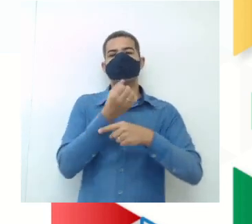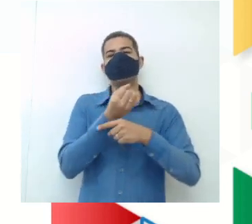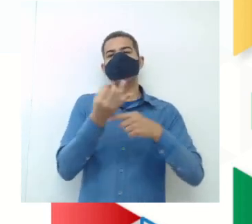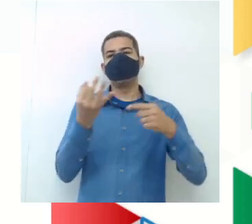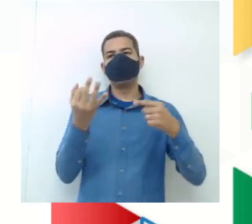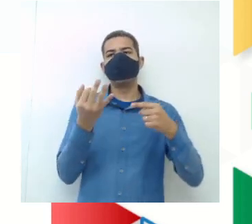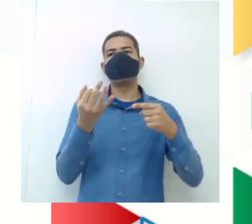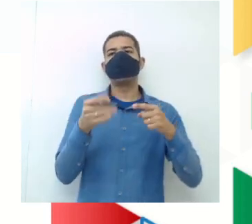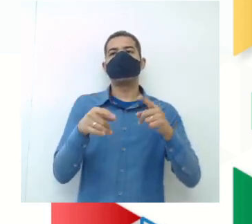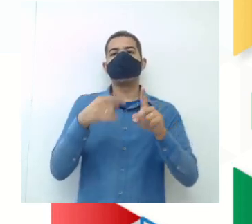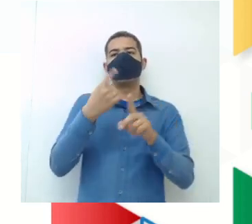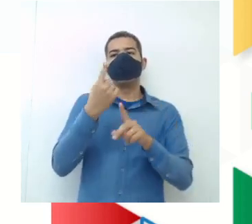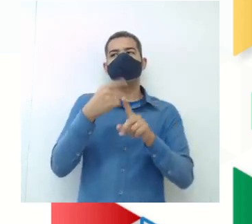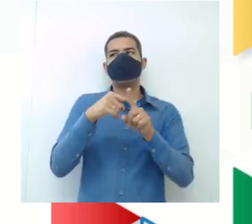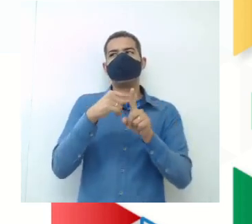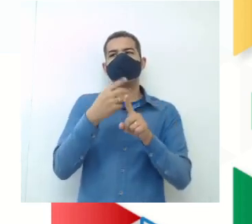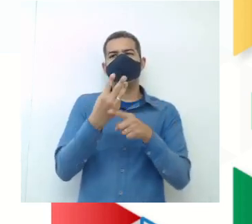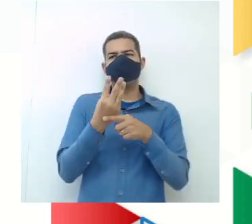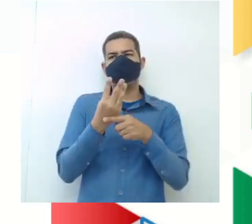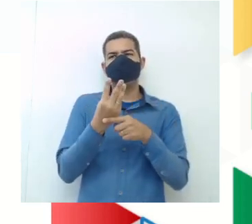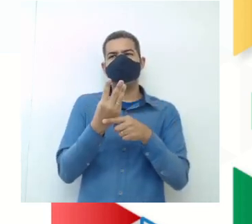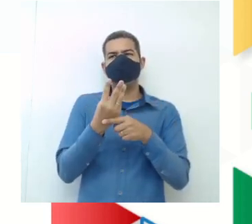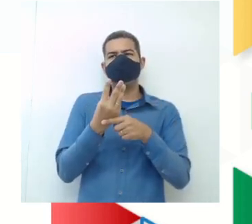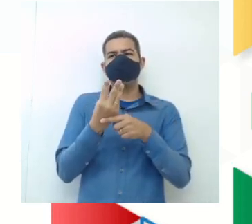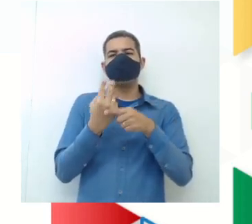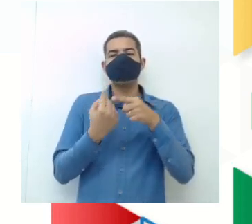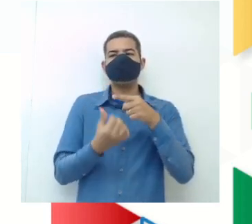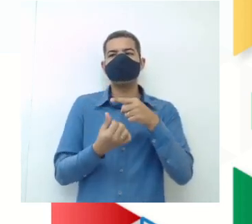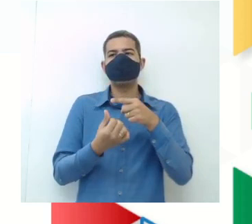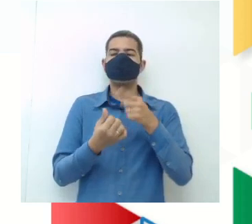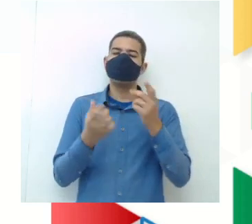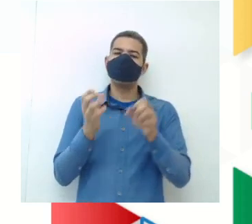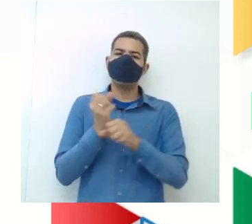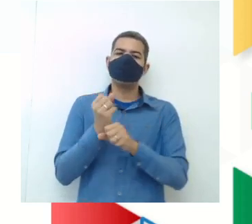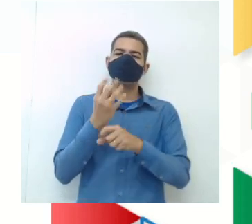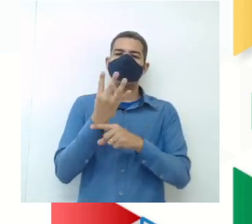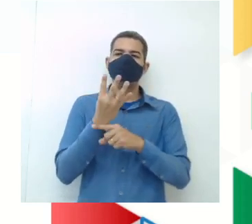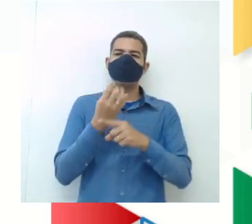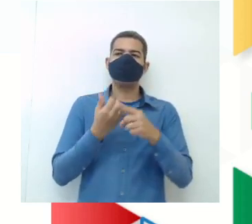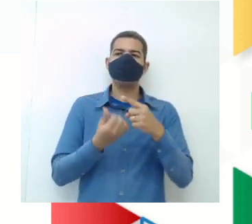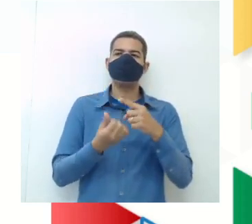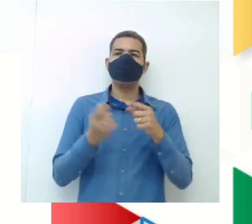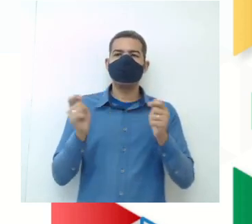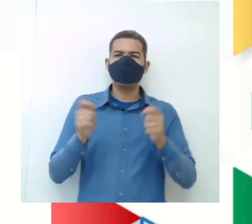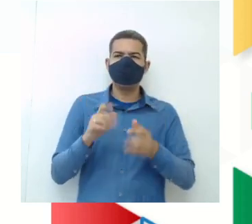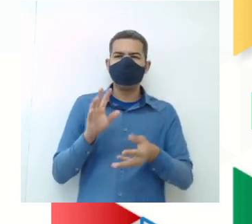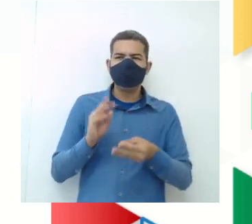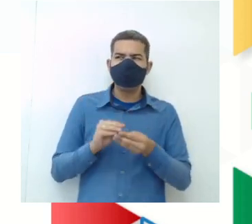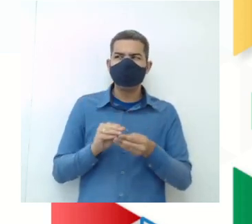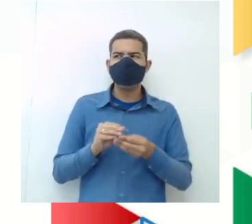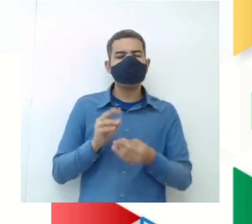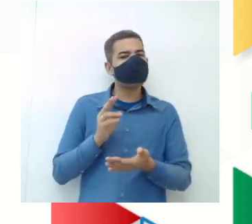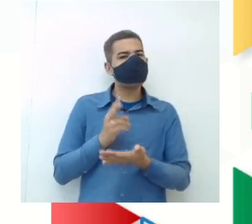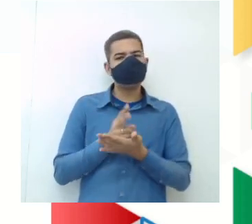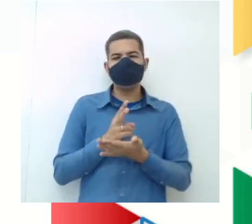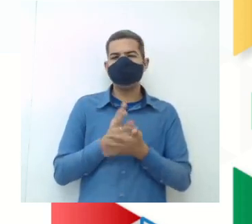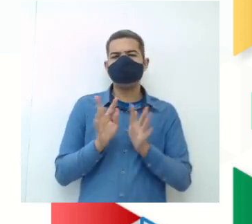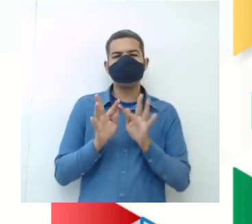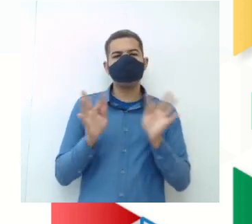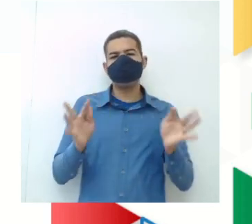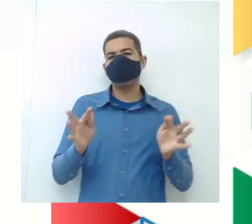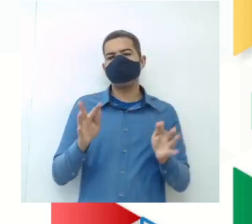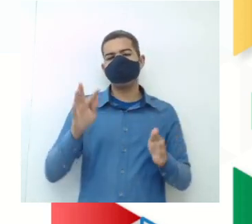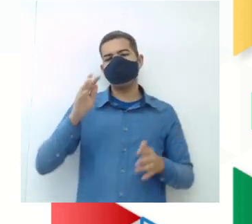tenho 1 mais 3. Dá para simplificar a fração? Claro, então simplifique se puder sempre. Só